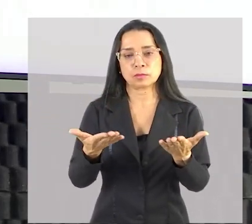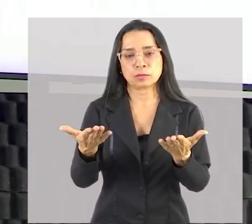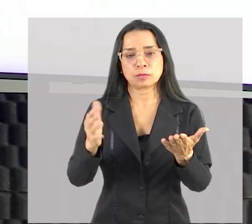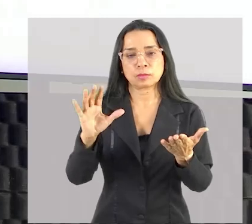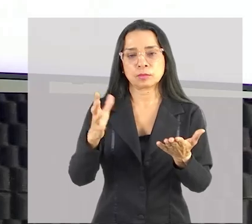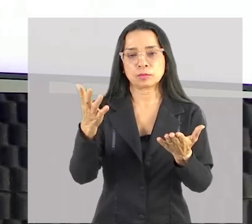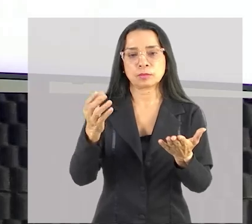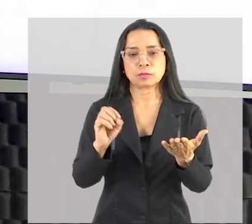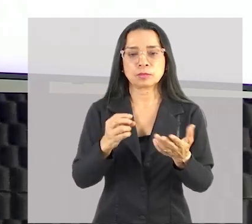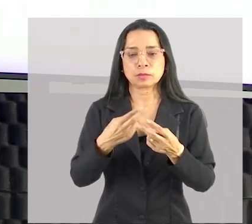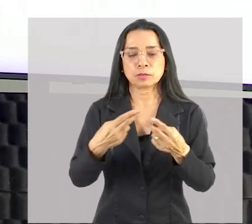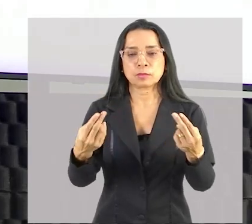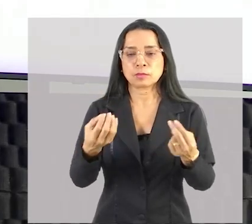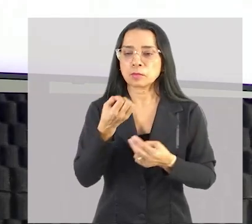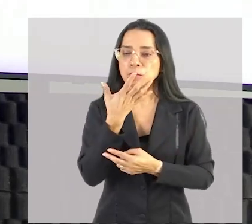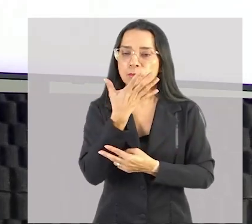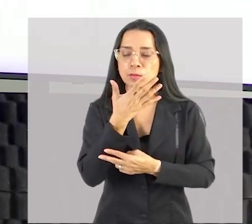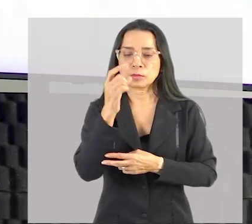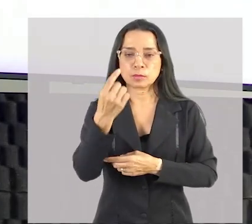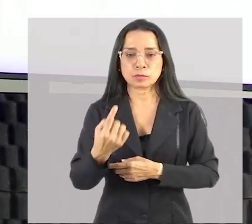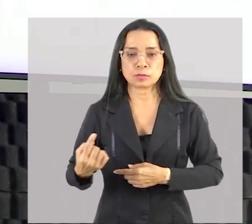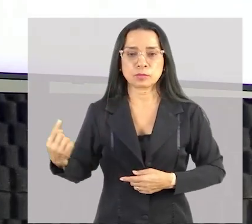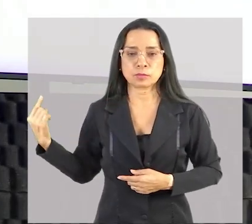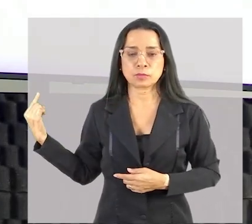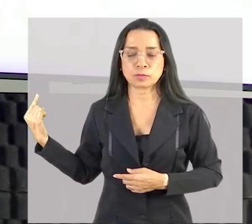Agora, acontece uma coisa bem bacana.